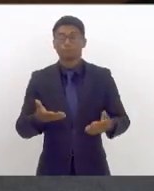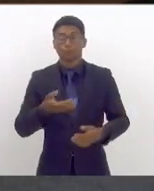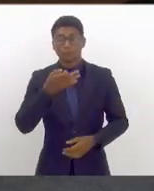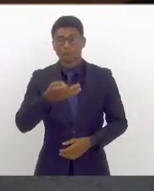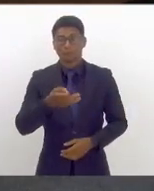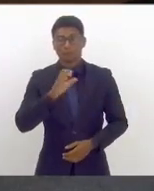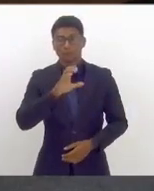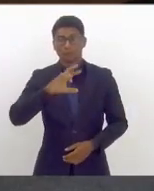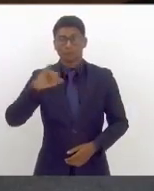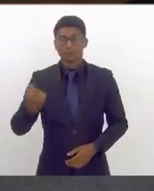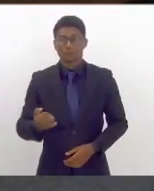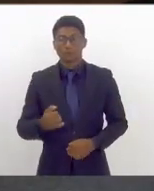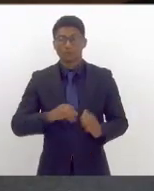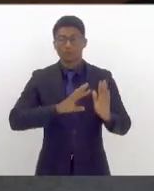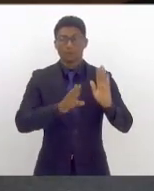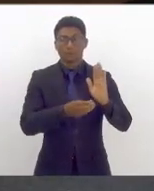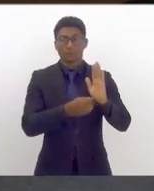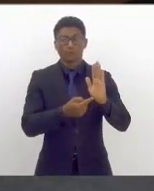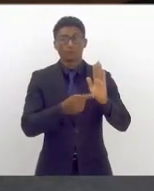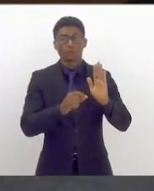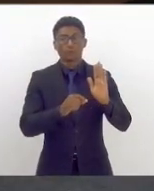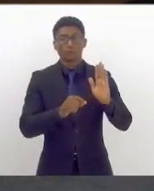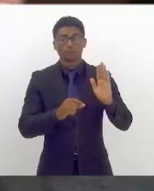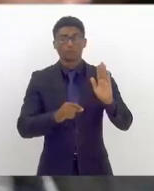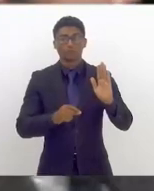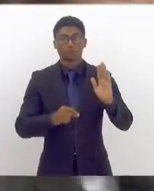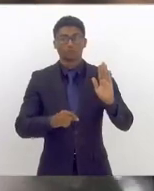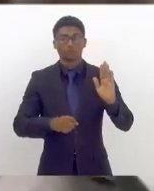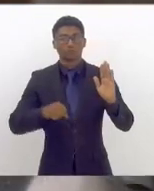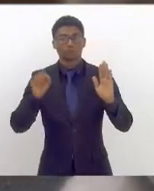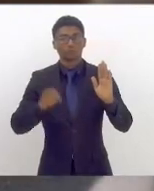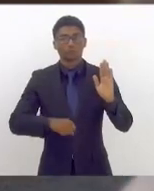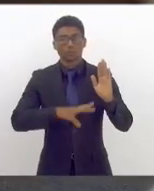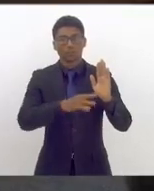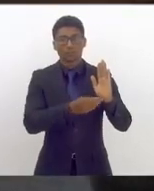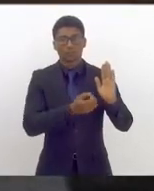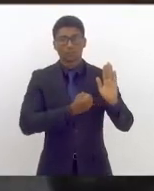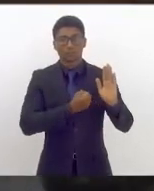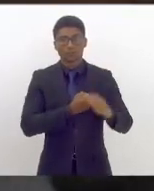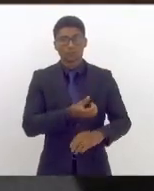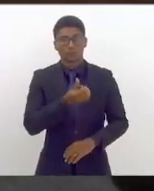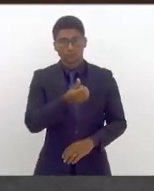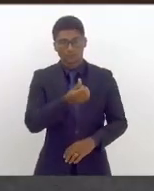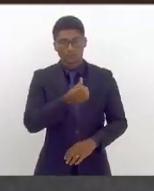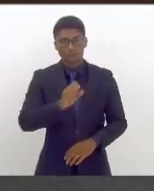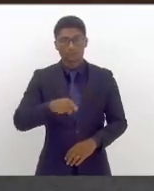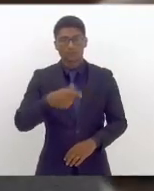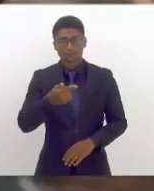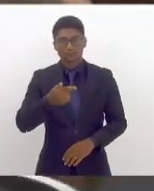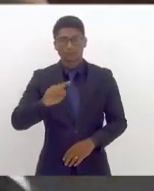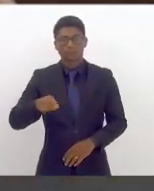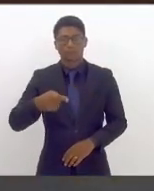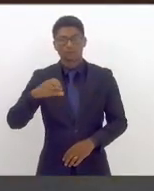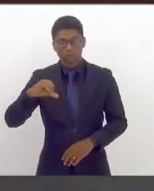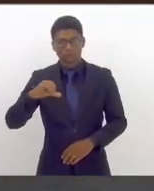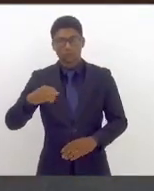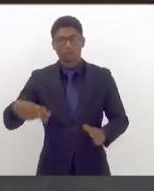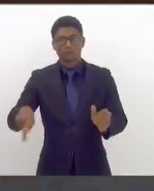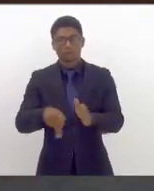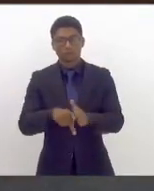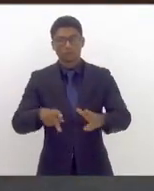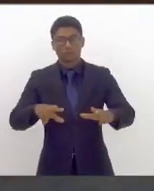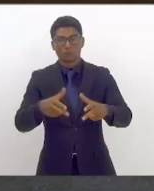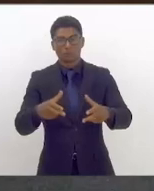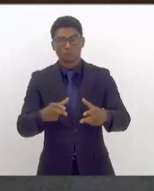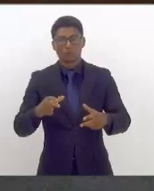Plenário é favorável as emendas número 679 da comissão de ciência